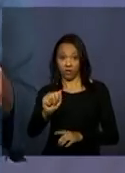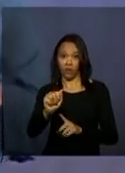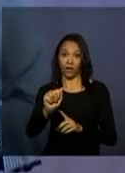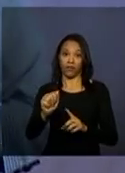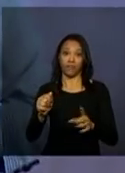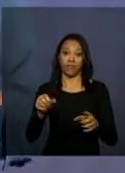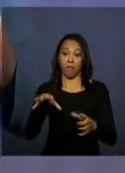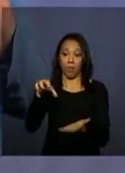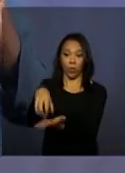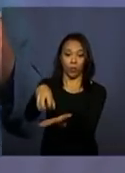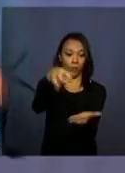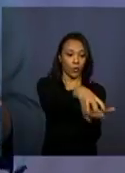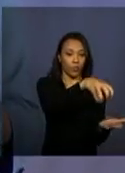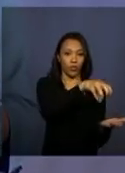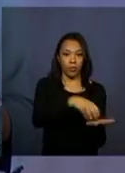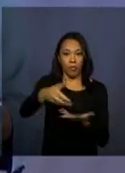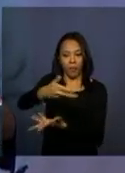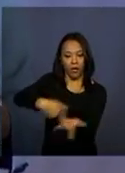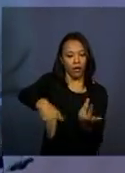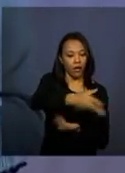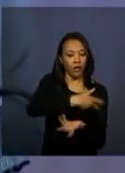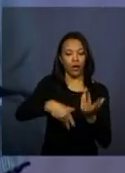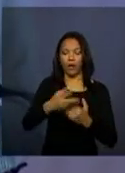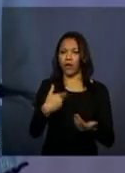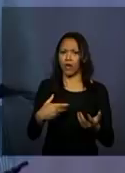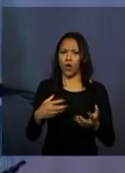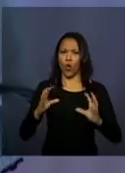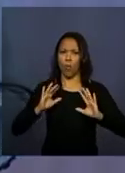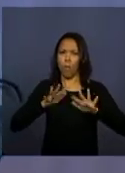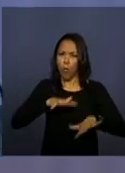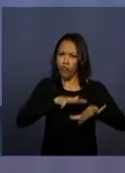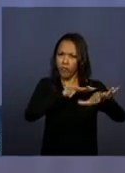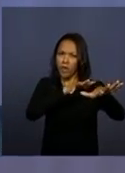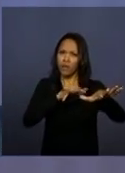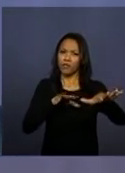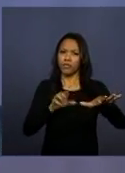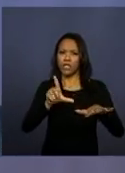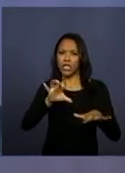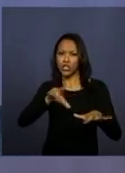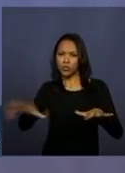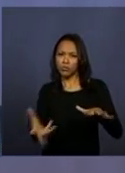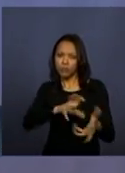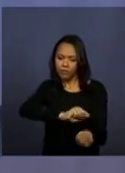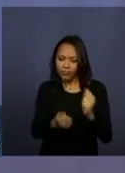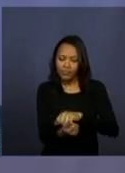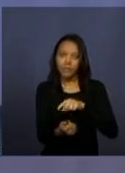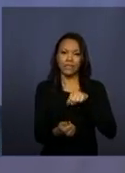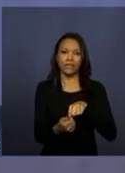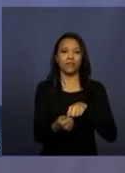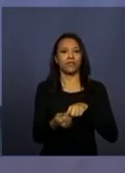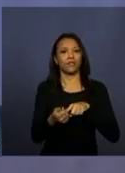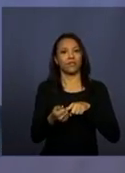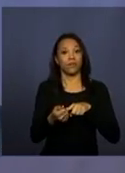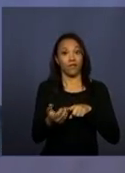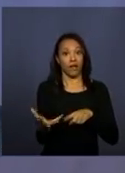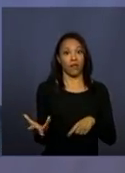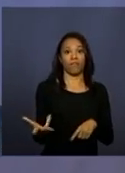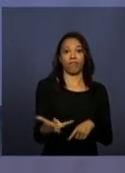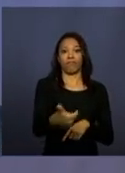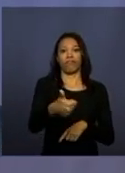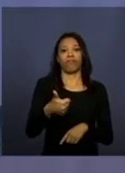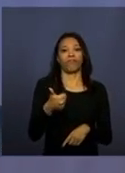de catadores cada vez mais, eu acho, duas coisas: um exemplo de